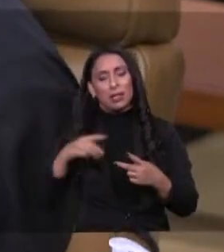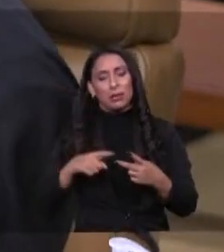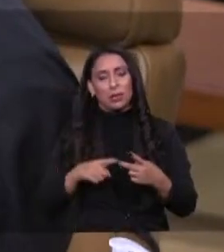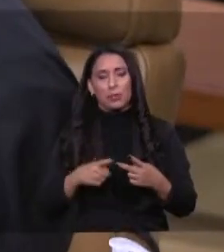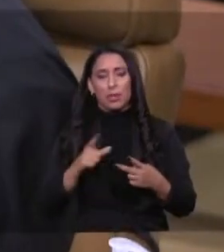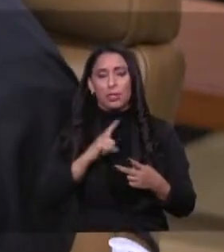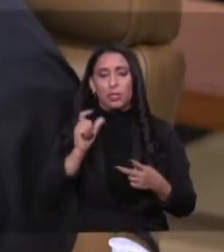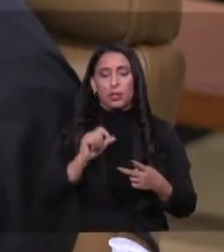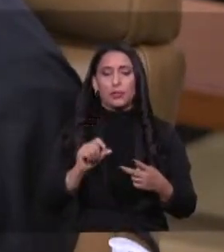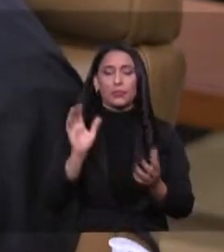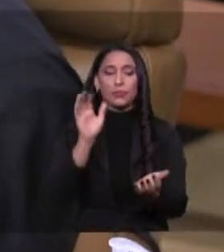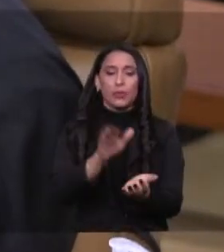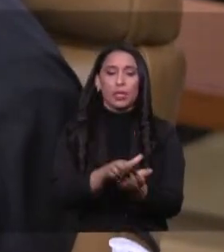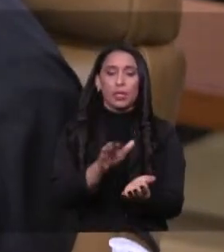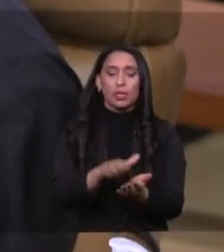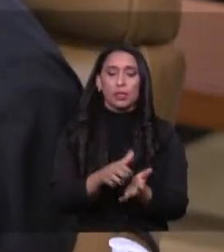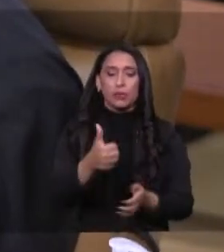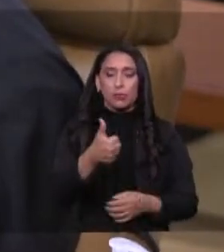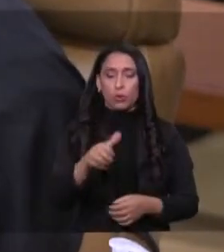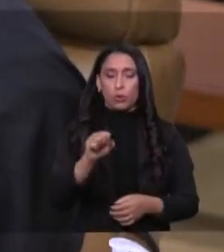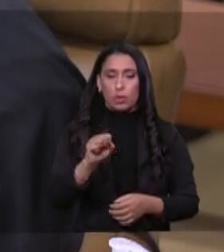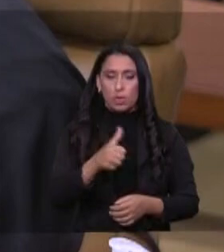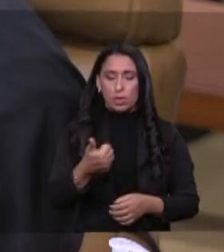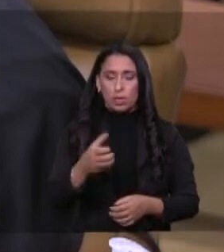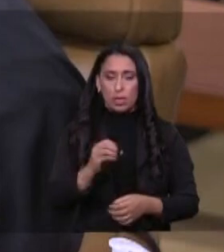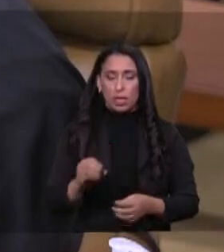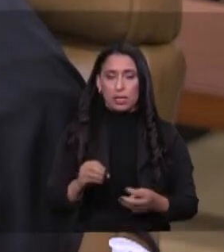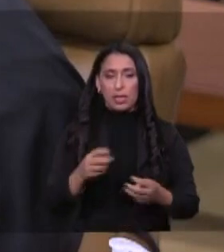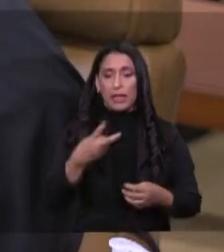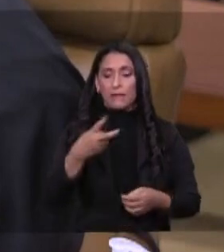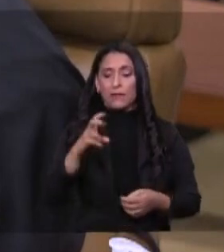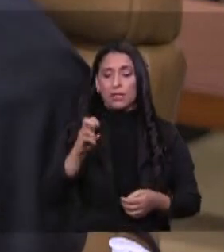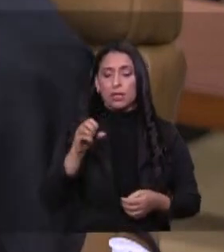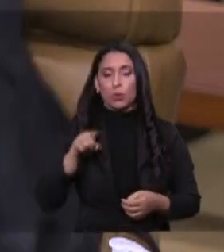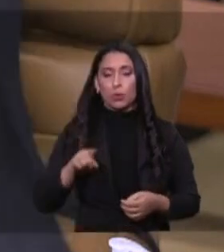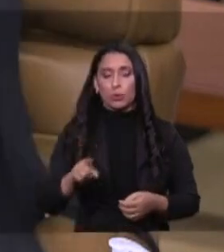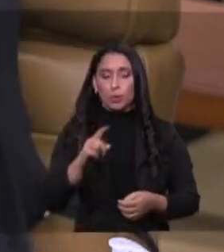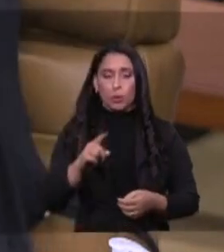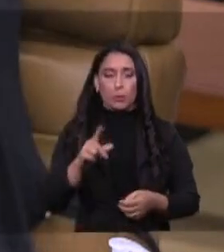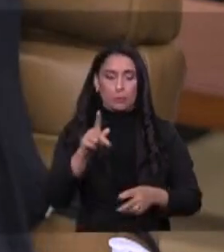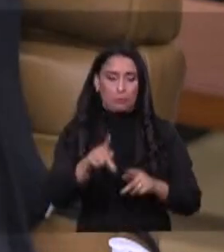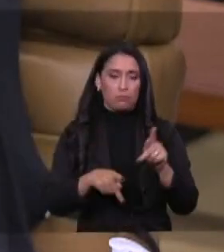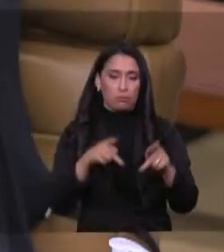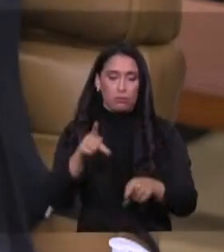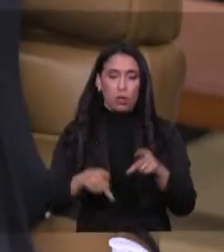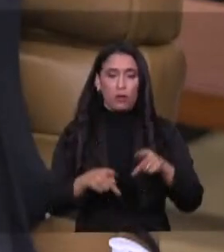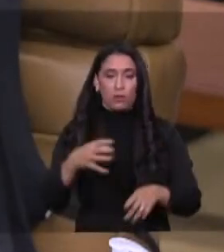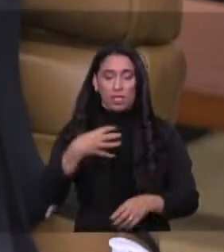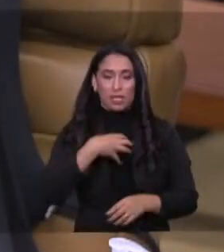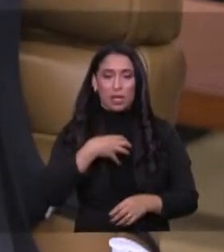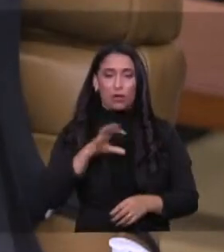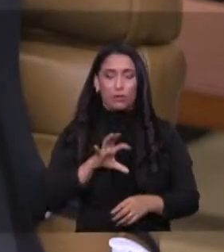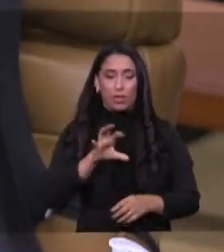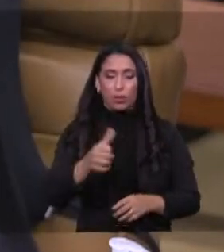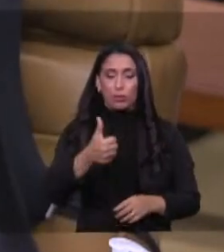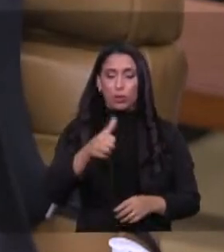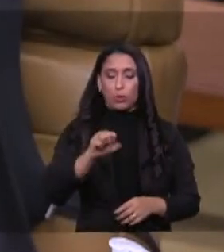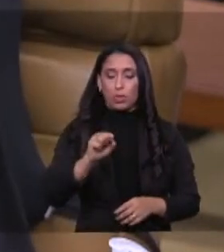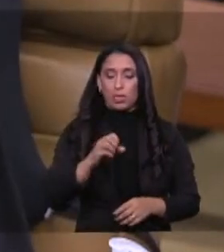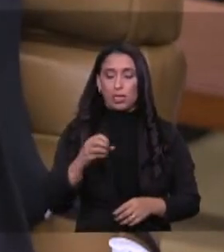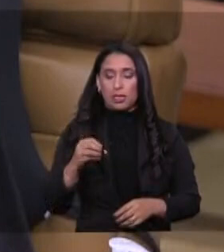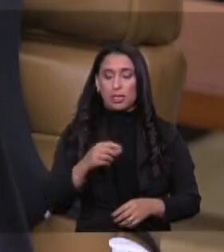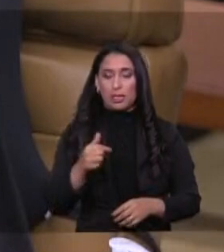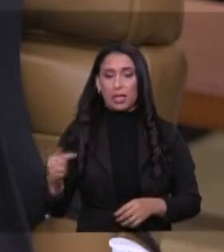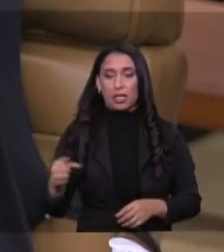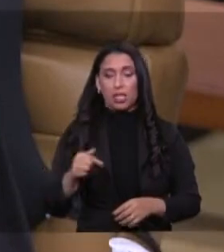habitantes. Recife, 1810, 25 mil habitantes. Salvador, 1807,